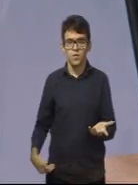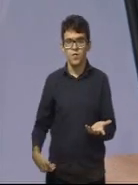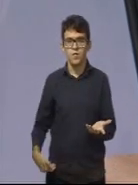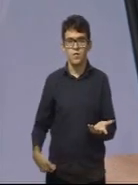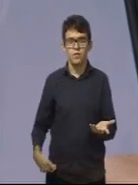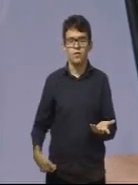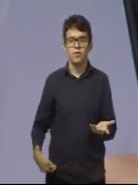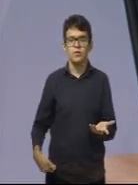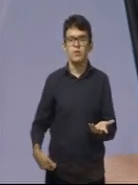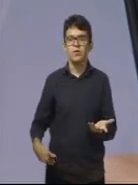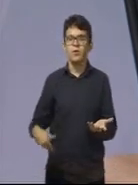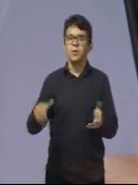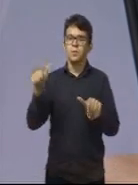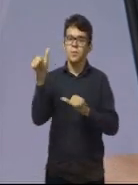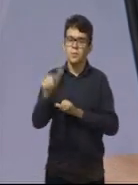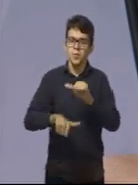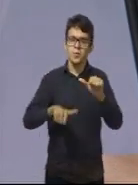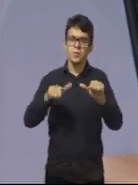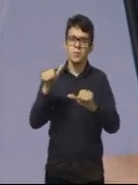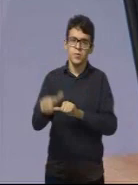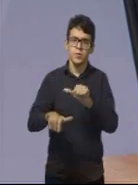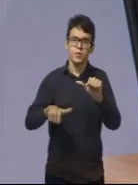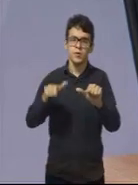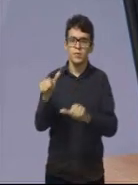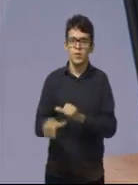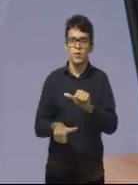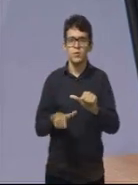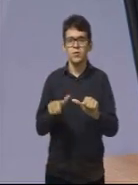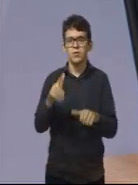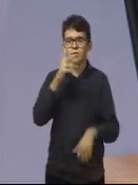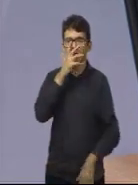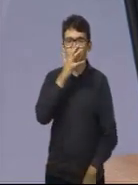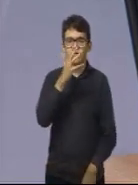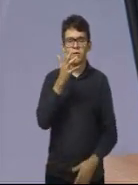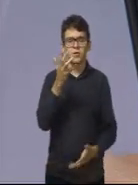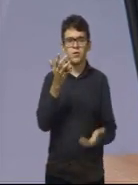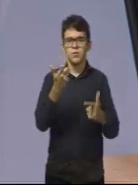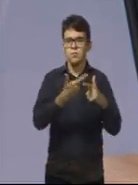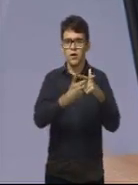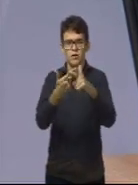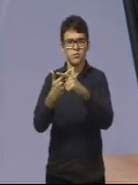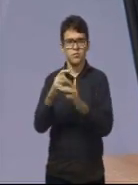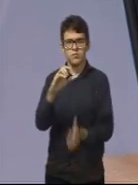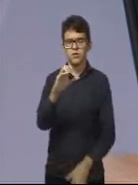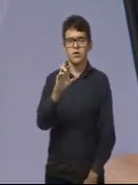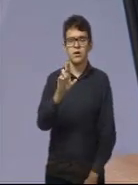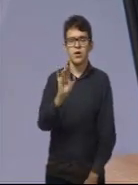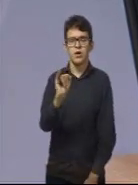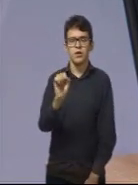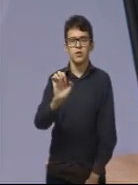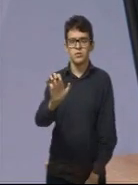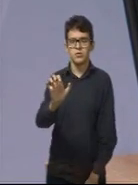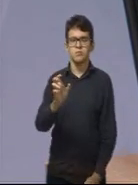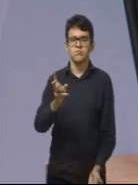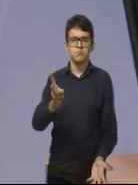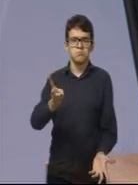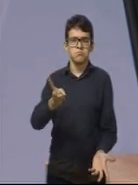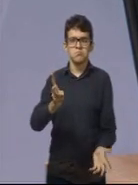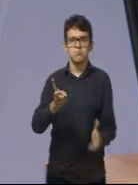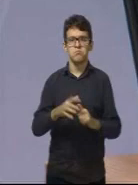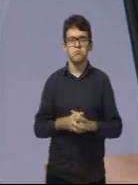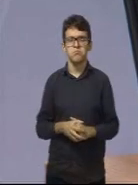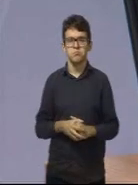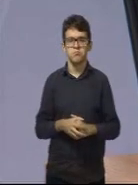de Estado fica. Então não tem crise, é a crise normal da mudança política e tal. E o